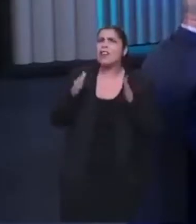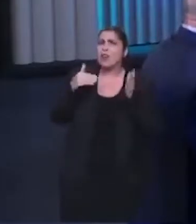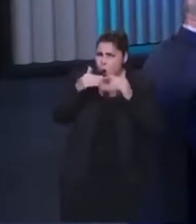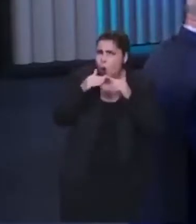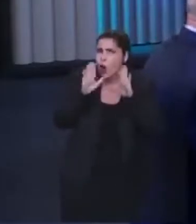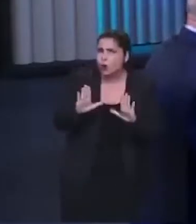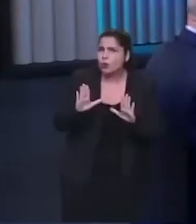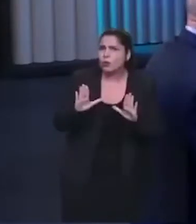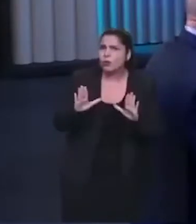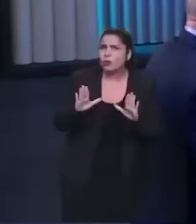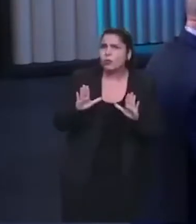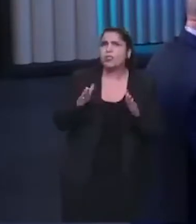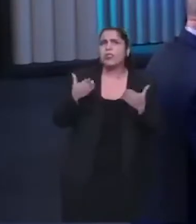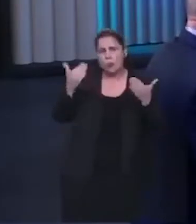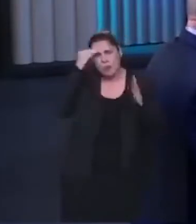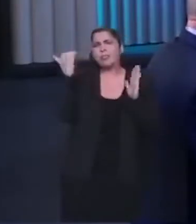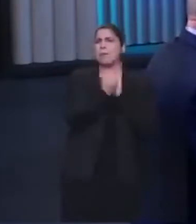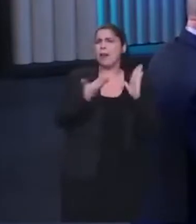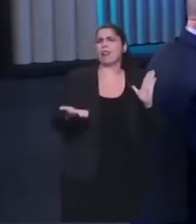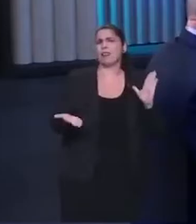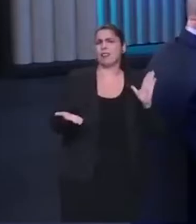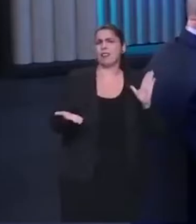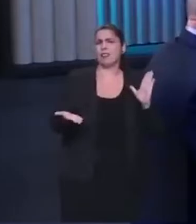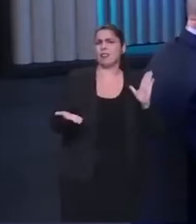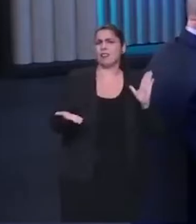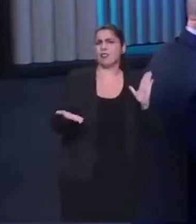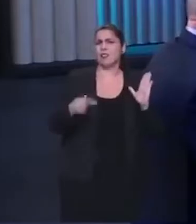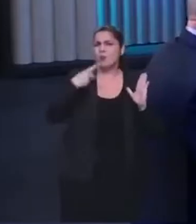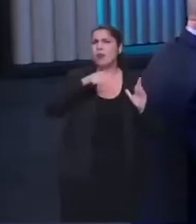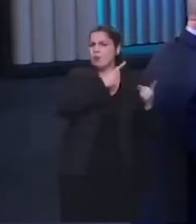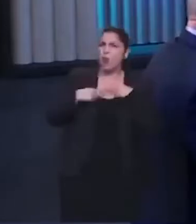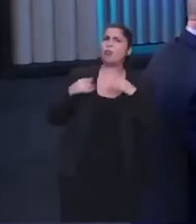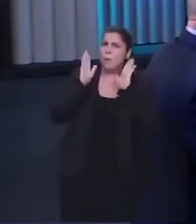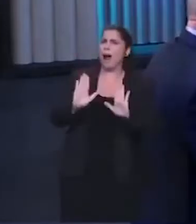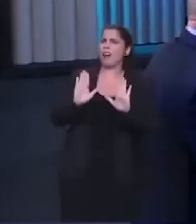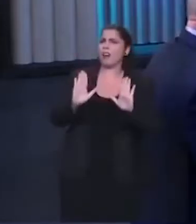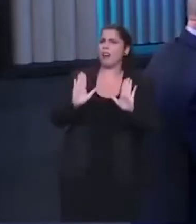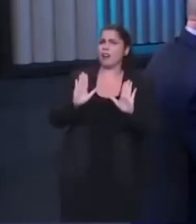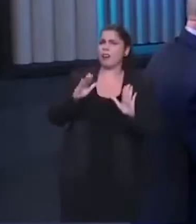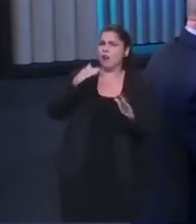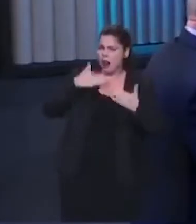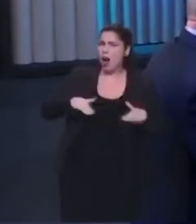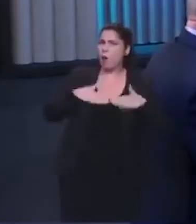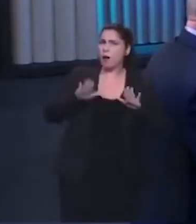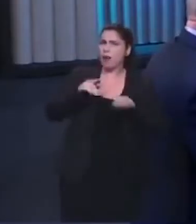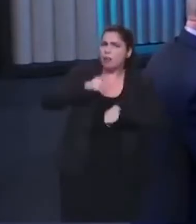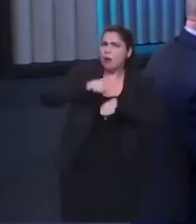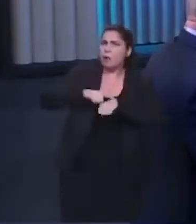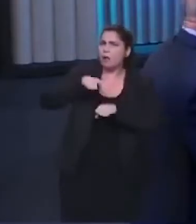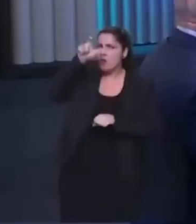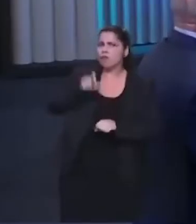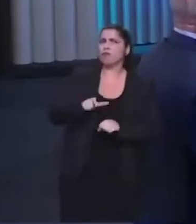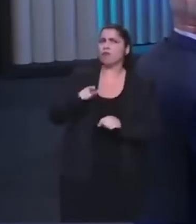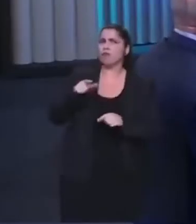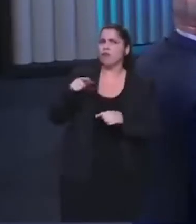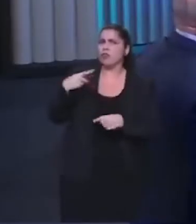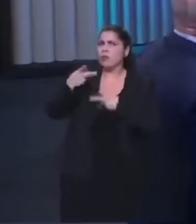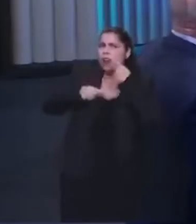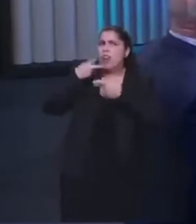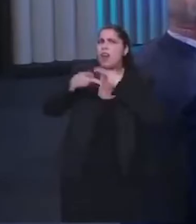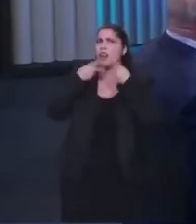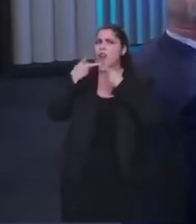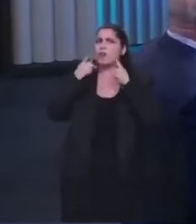elas? E que basta cumpri-las? Quando o seu adversário... Candidato, por favor. Quando o seu adversário está falando, é só o